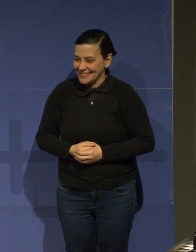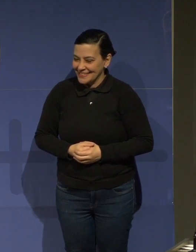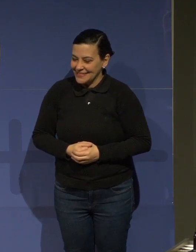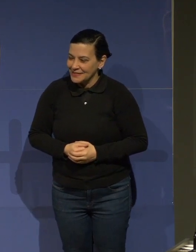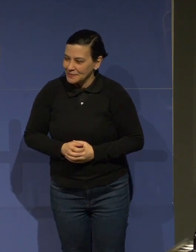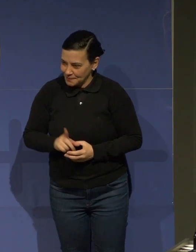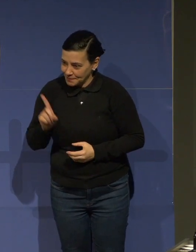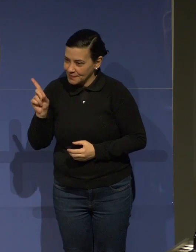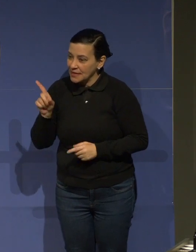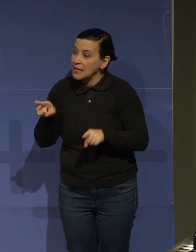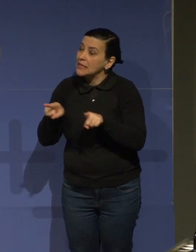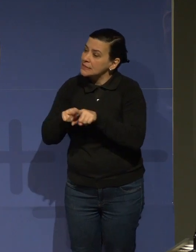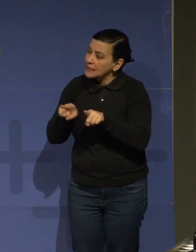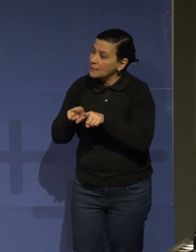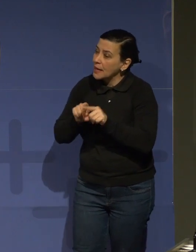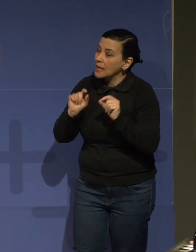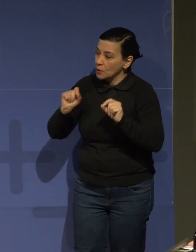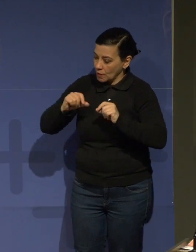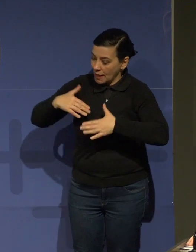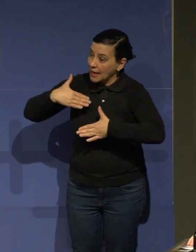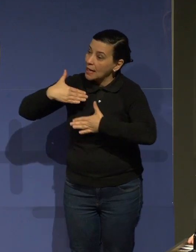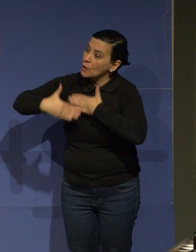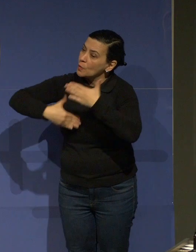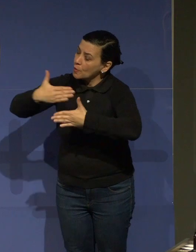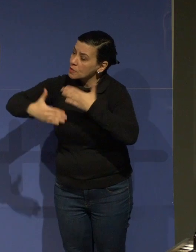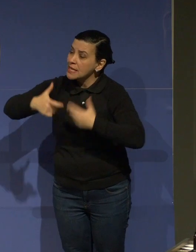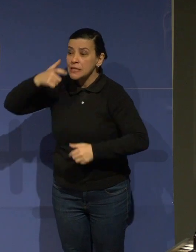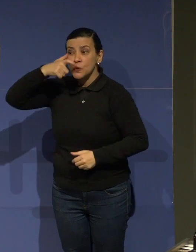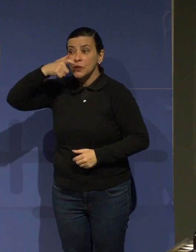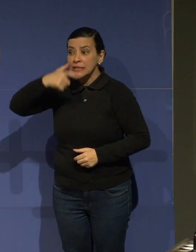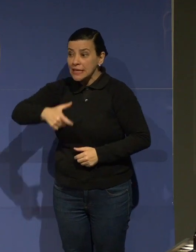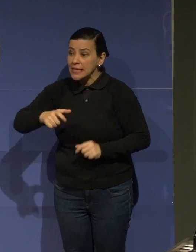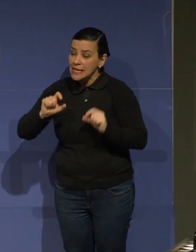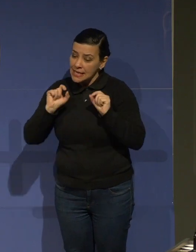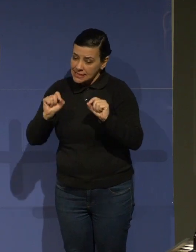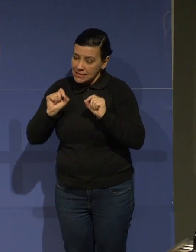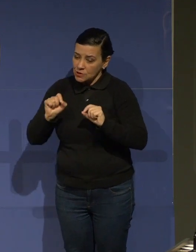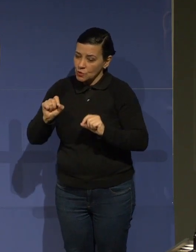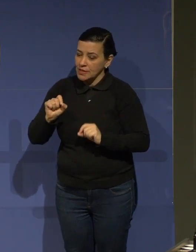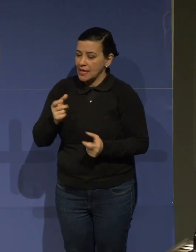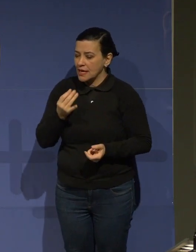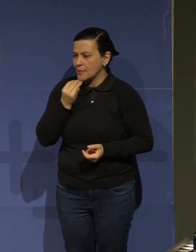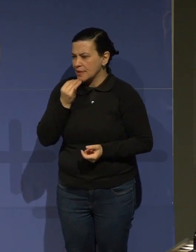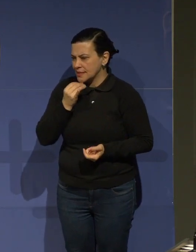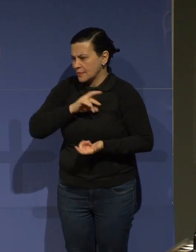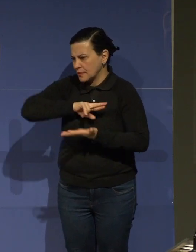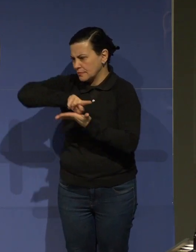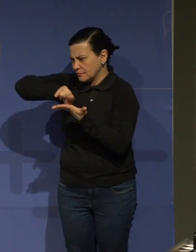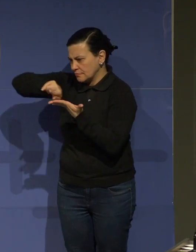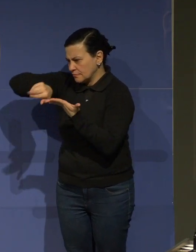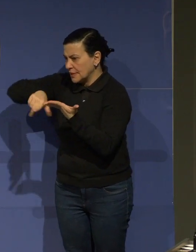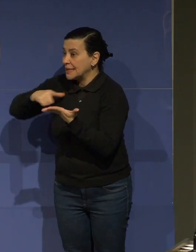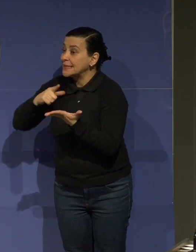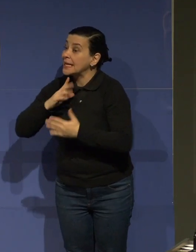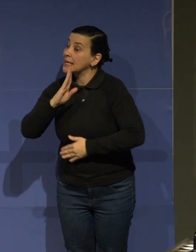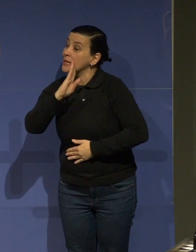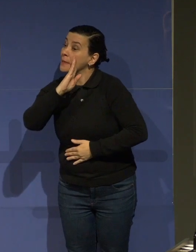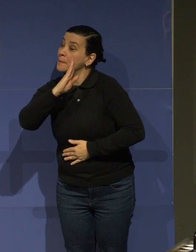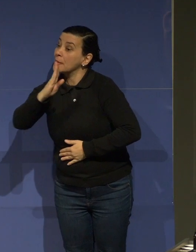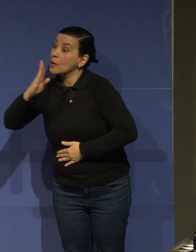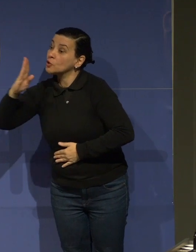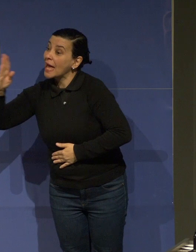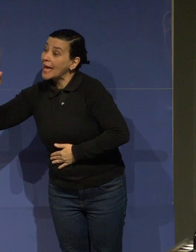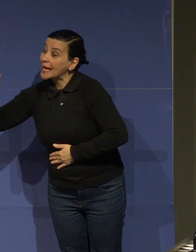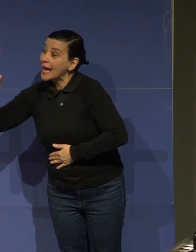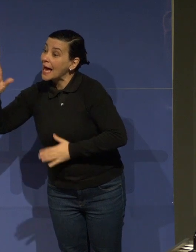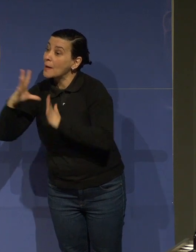Aqui, também acredito que, como parte do processo, é interessante os times que estão desenvolvendo qualquer tipo de coisa ter uma biblioteca de referências.